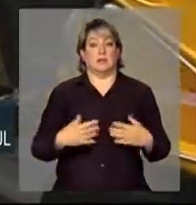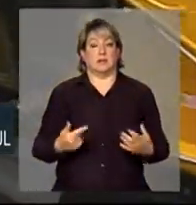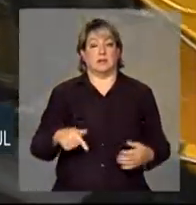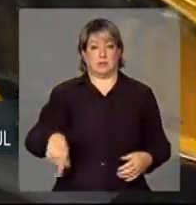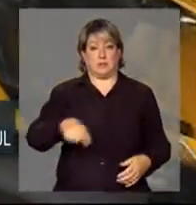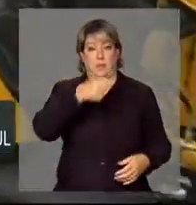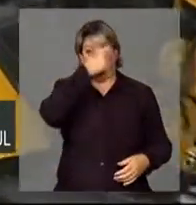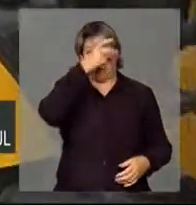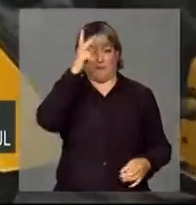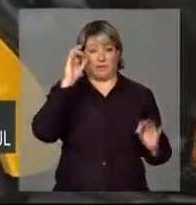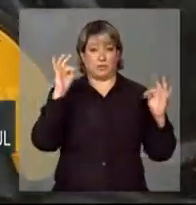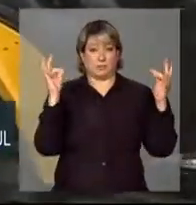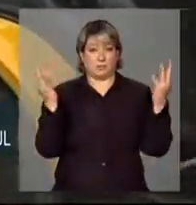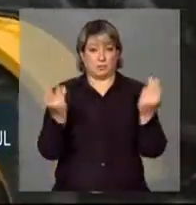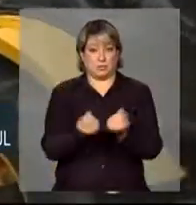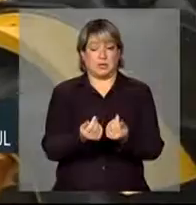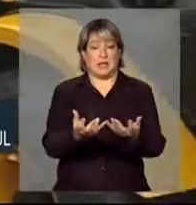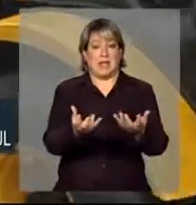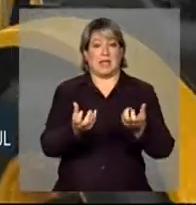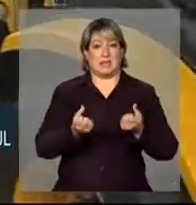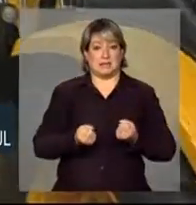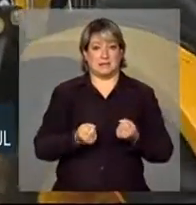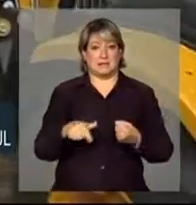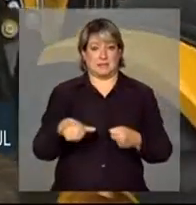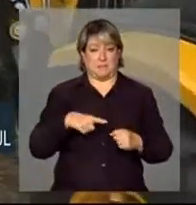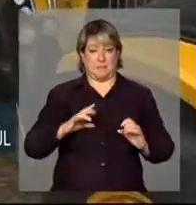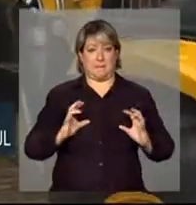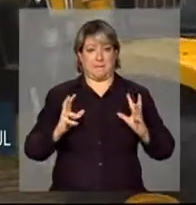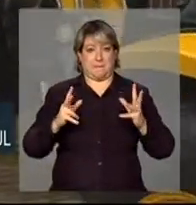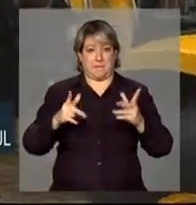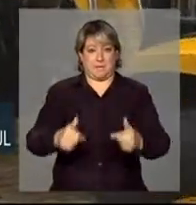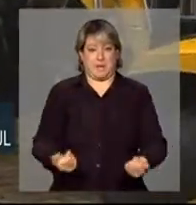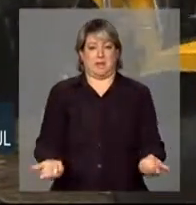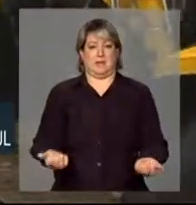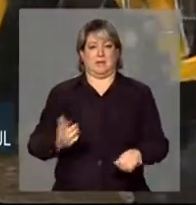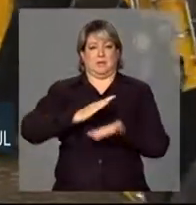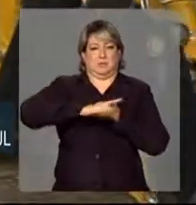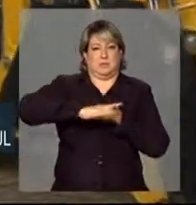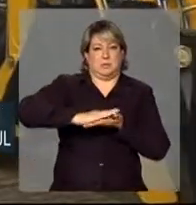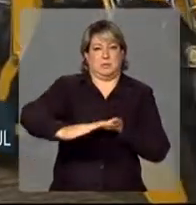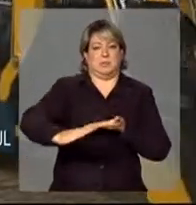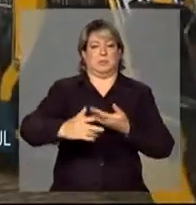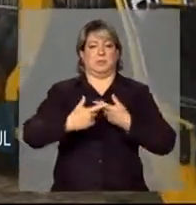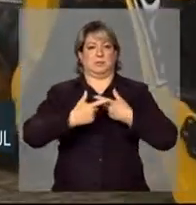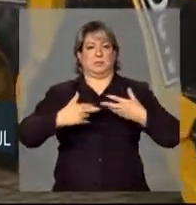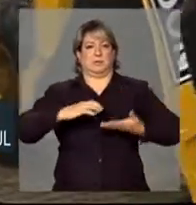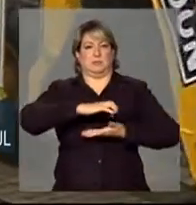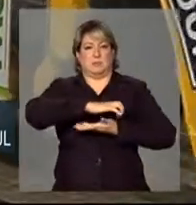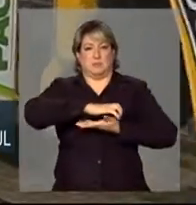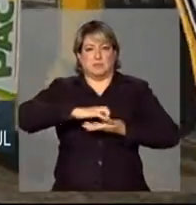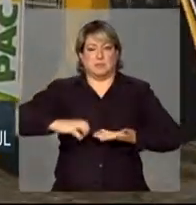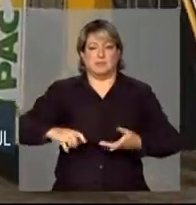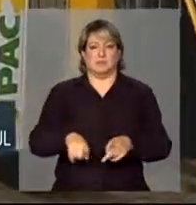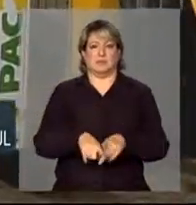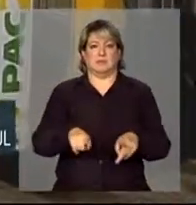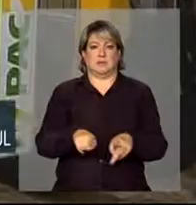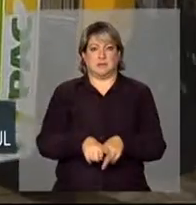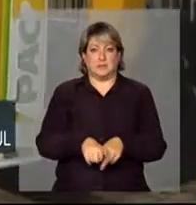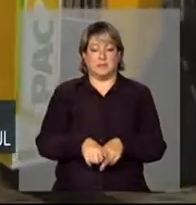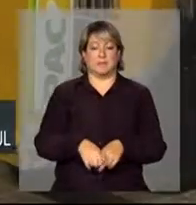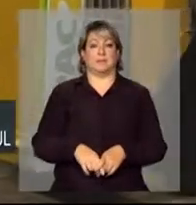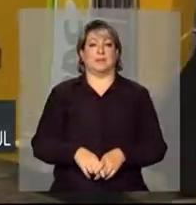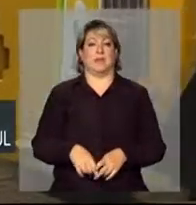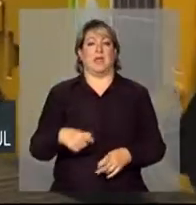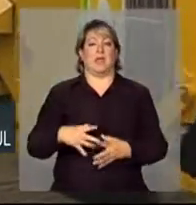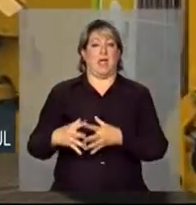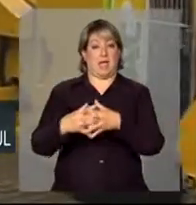prefeitos e prefeitas recebem um parque de máquinas como esse, uma reta escavadeira, uma moto niveladora,